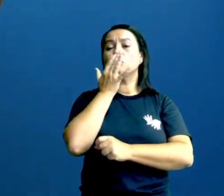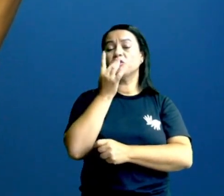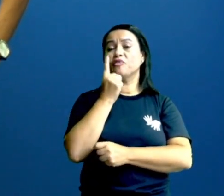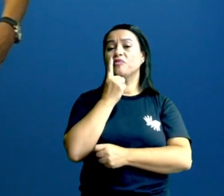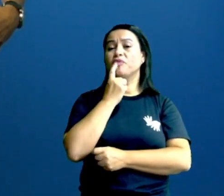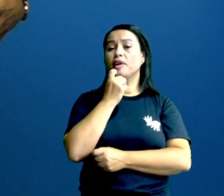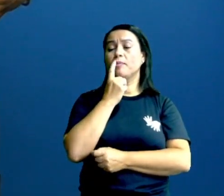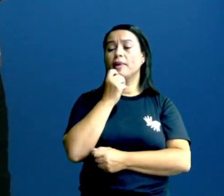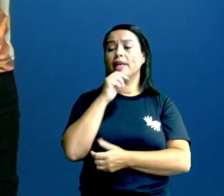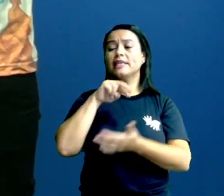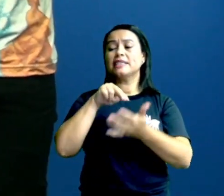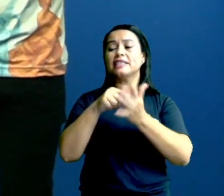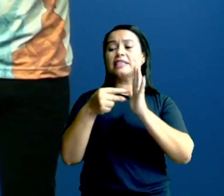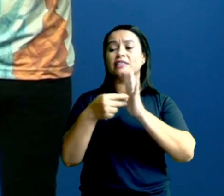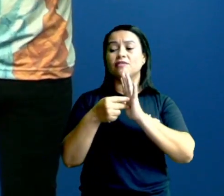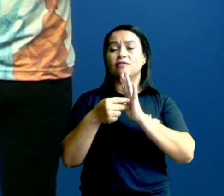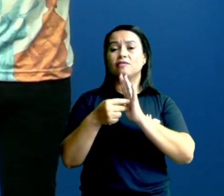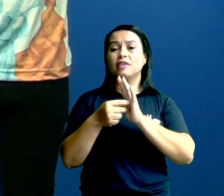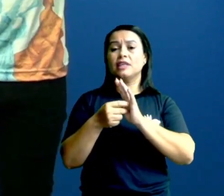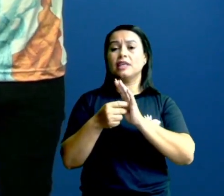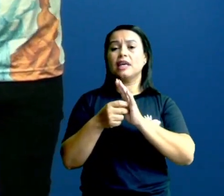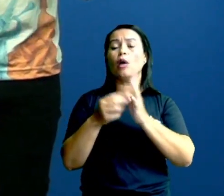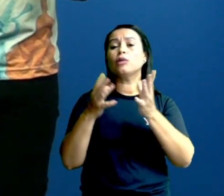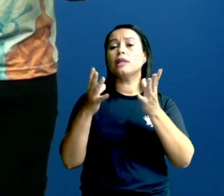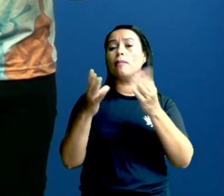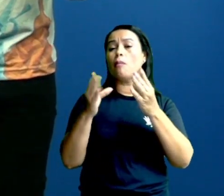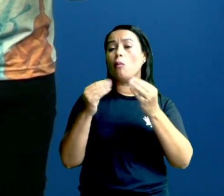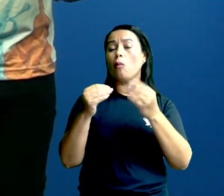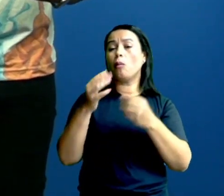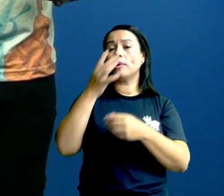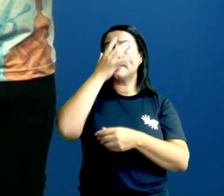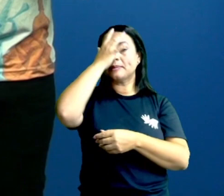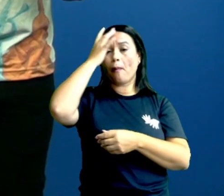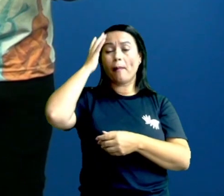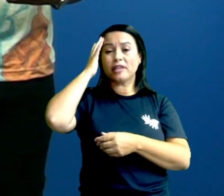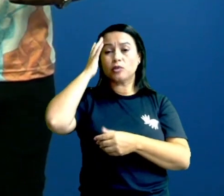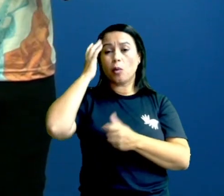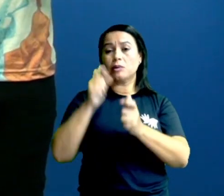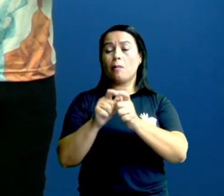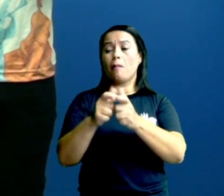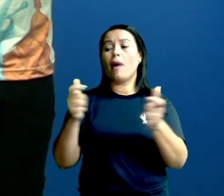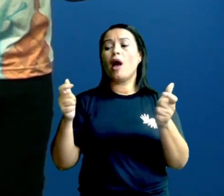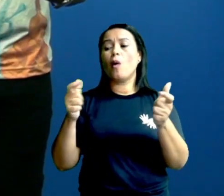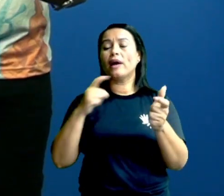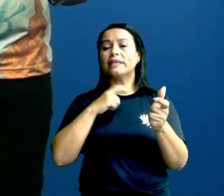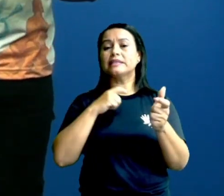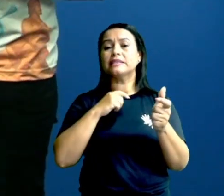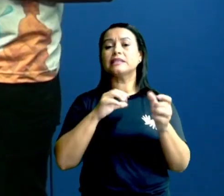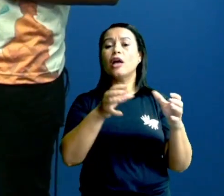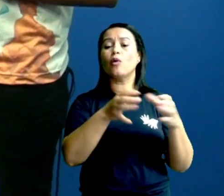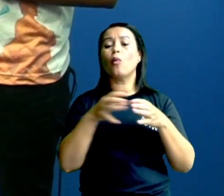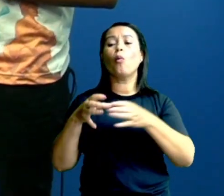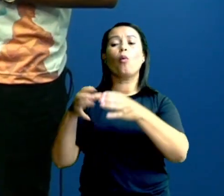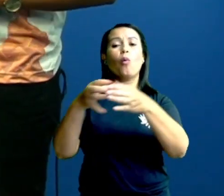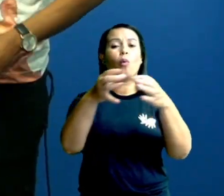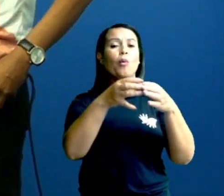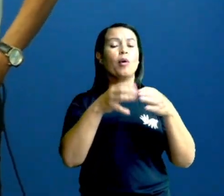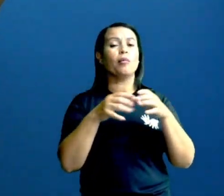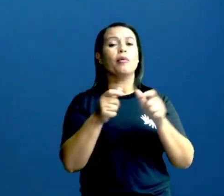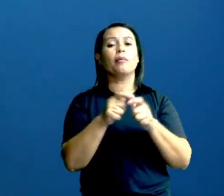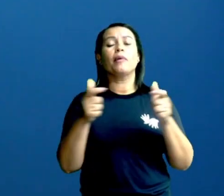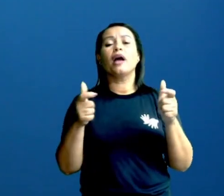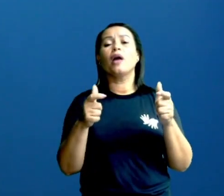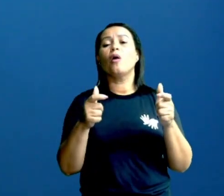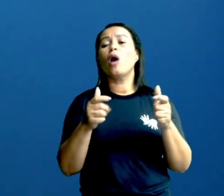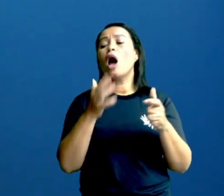vermelhos são áreas com mais população ou seja onde você tem um contingente demográfico maior você tem mais população concentrada naquela